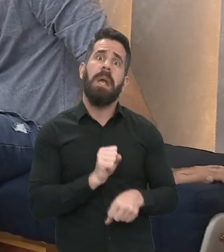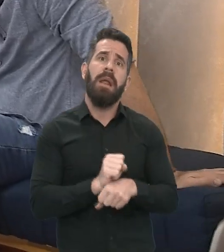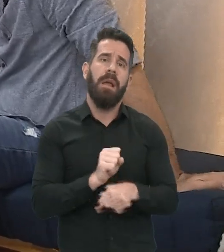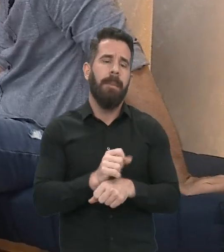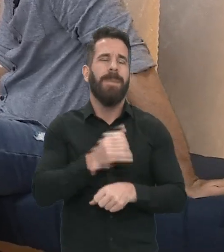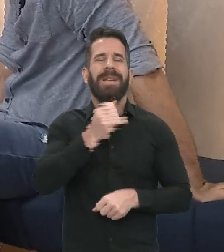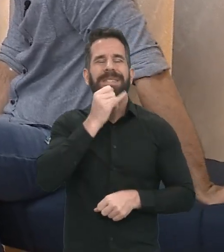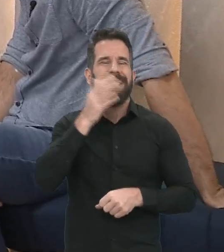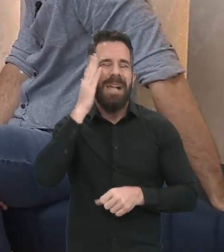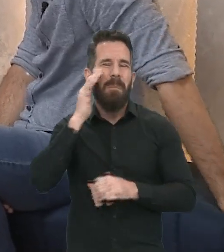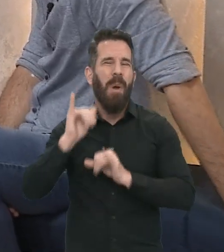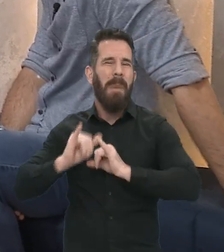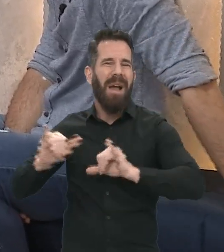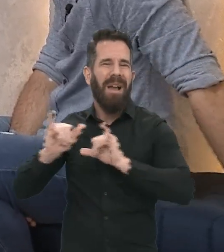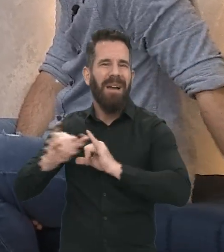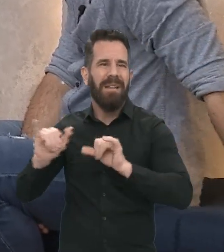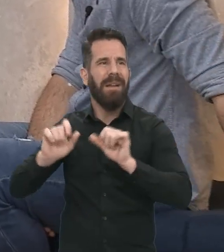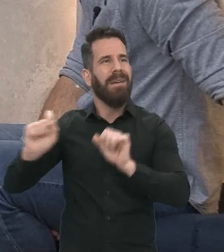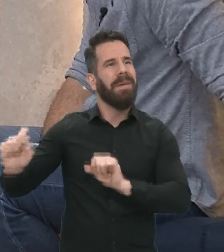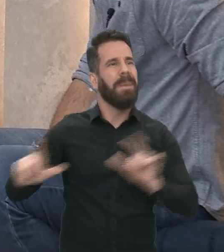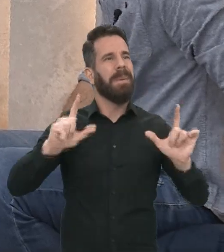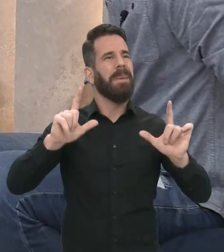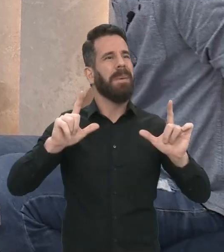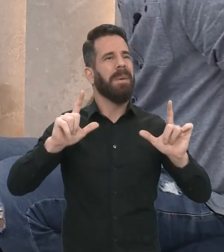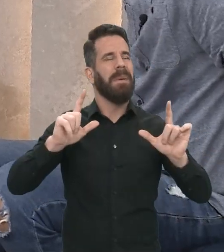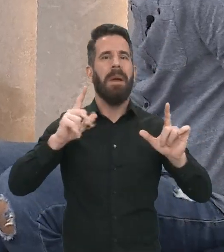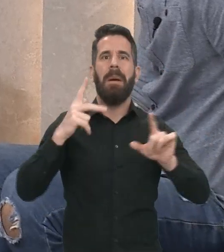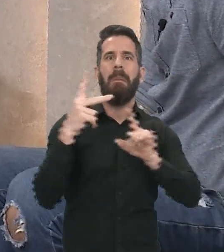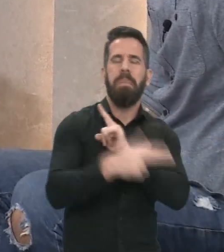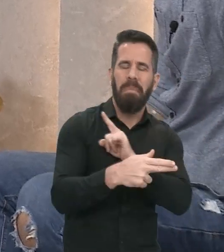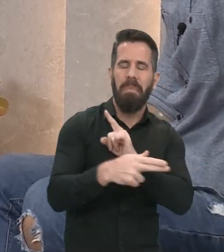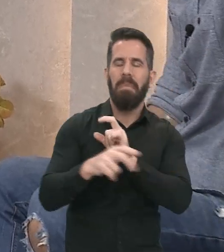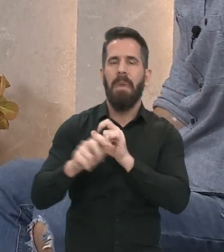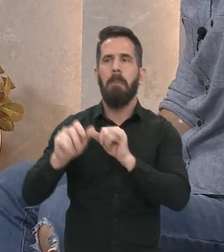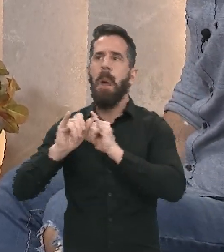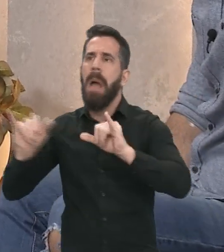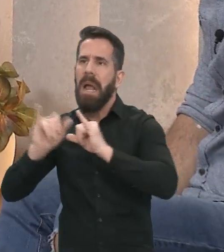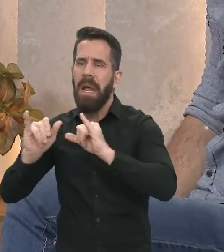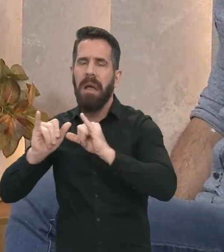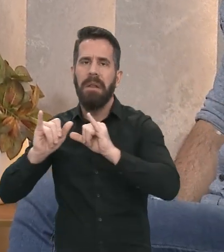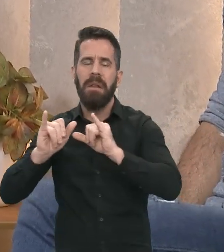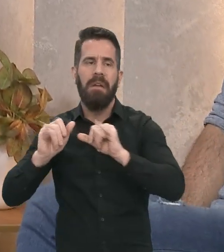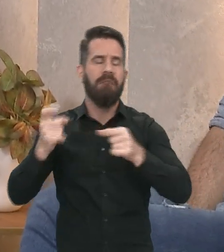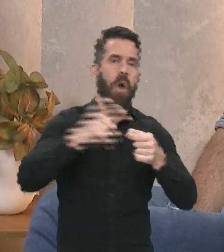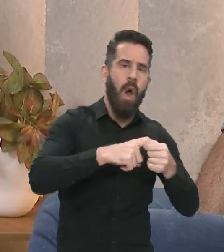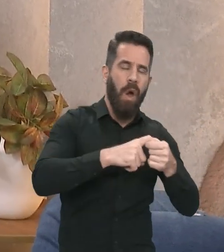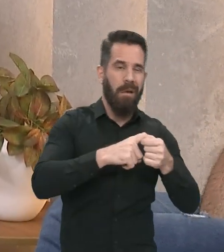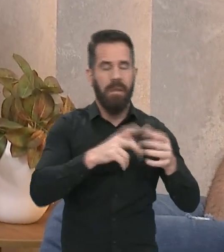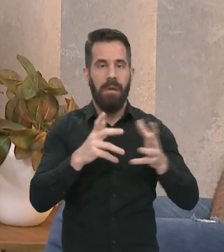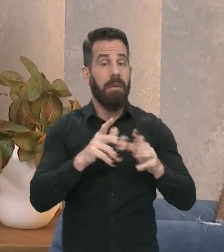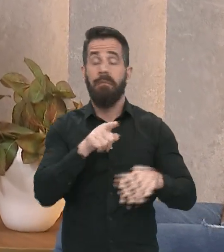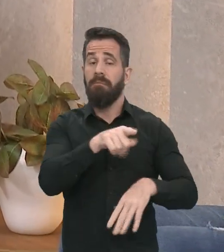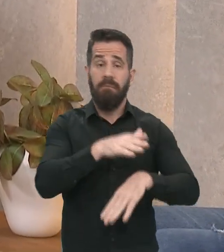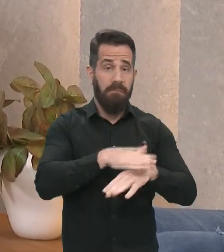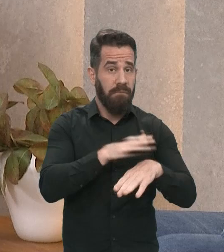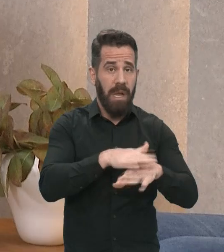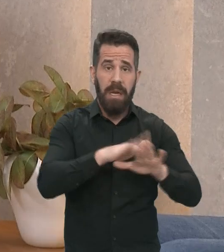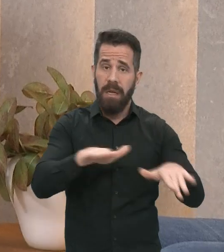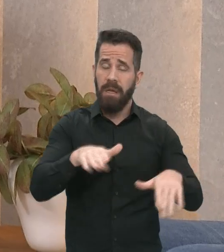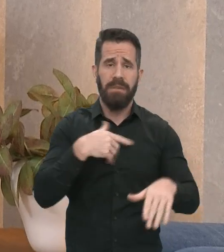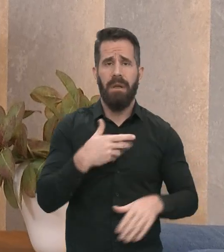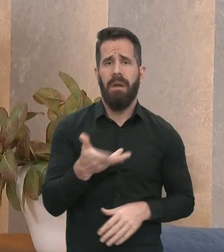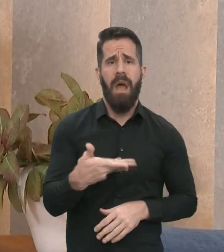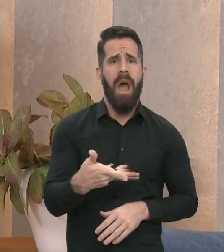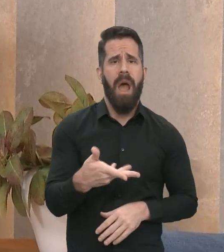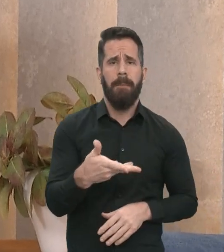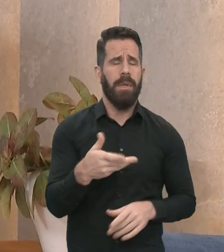propaganda, por exemplo. Então, ela passa muito rápido de uma coisa para outra o tempo inteiro. E, além